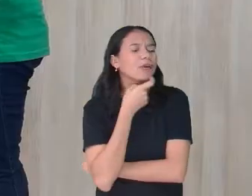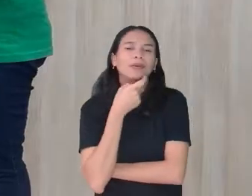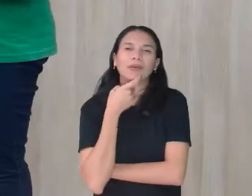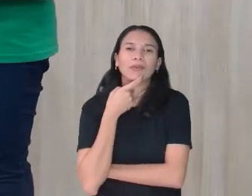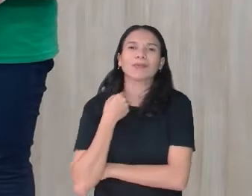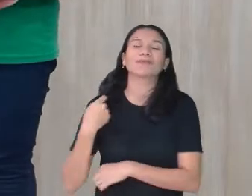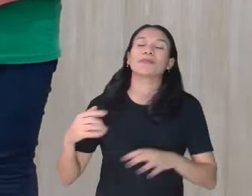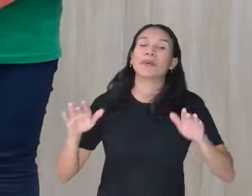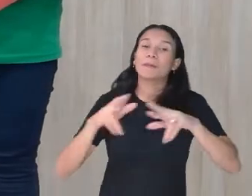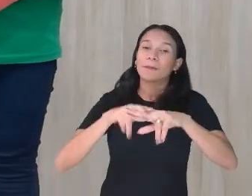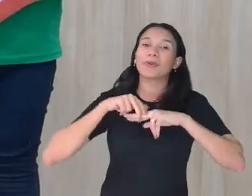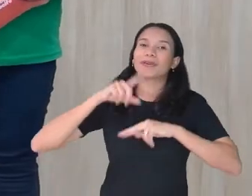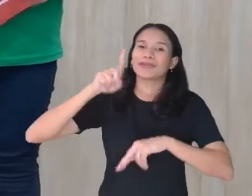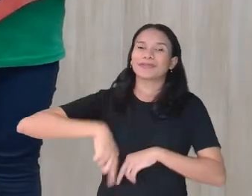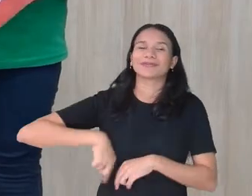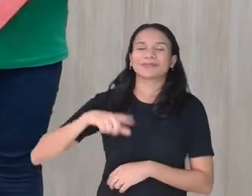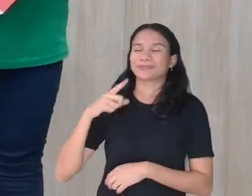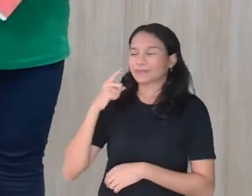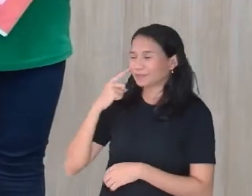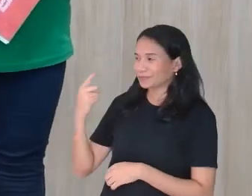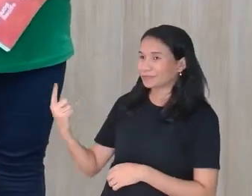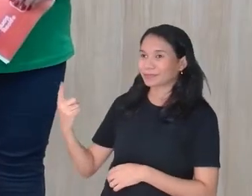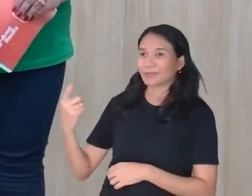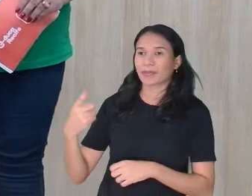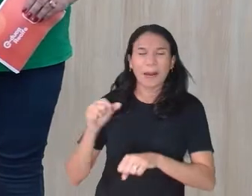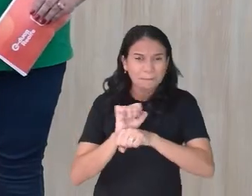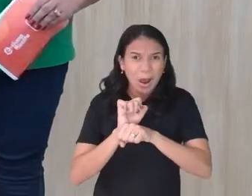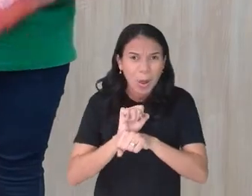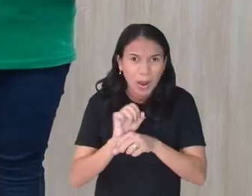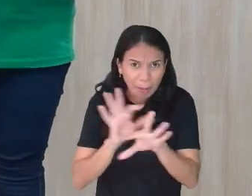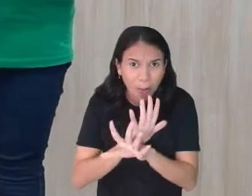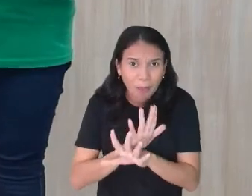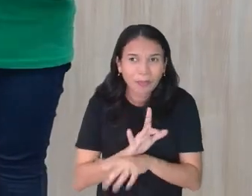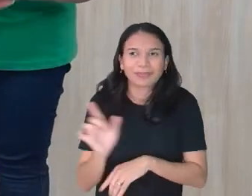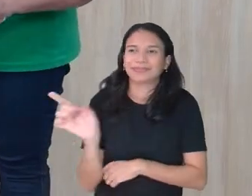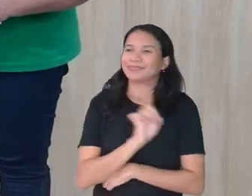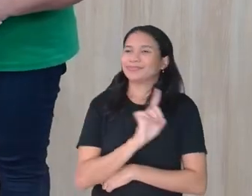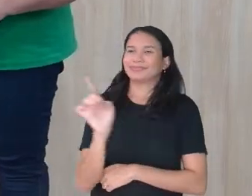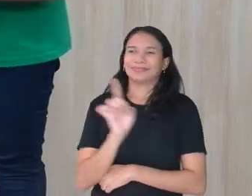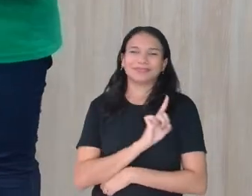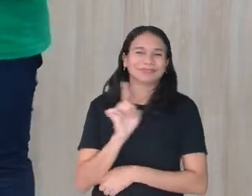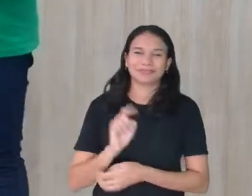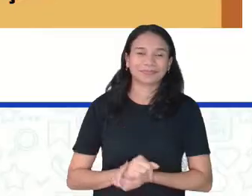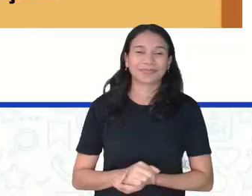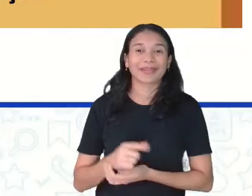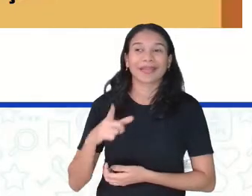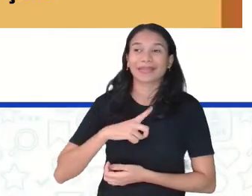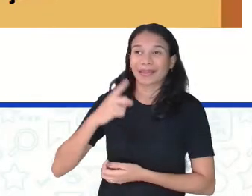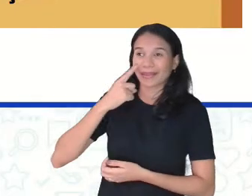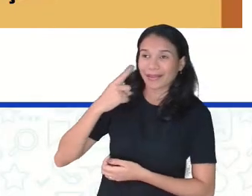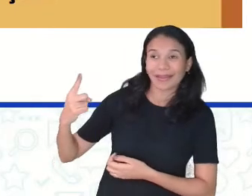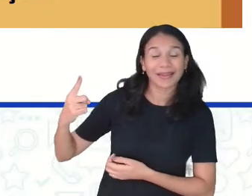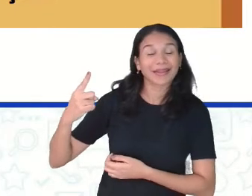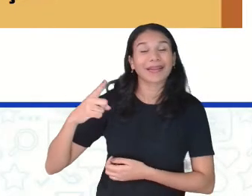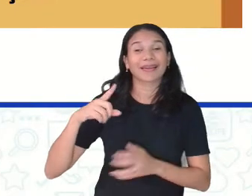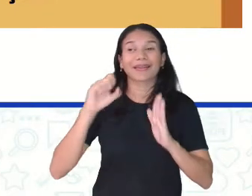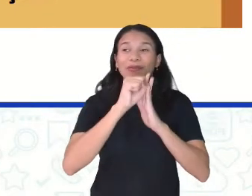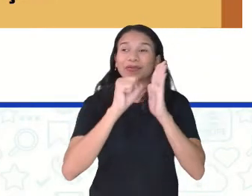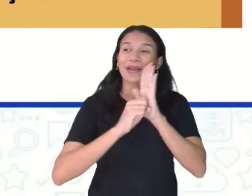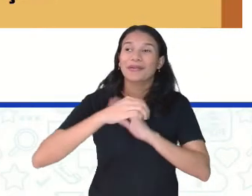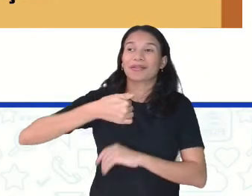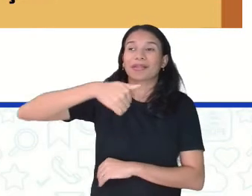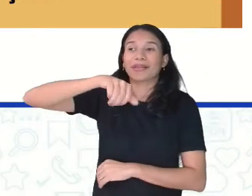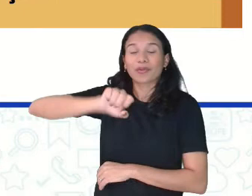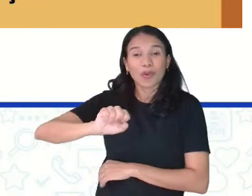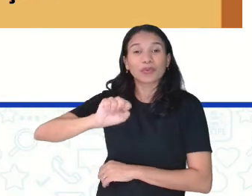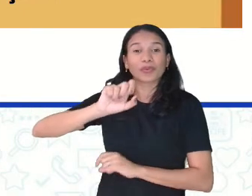Então, aí a questão de Aristóteles. E parou por aí, professora? Não, pessoal. Nós temos aí no século XVIII,